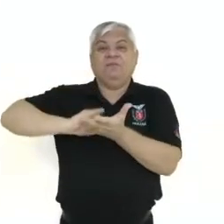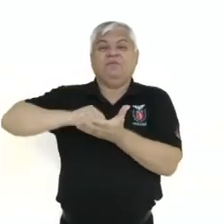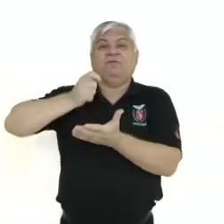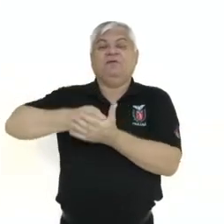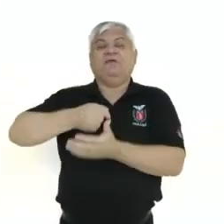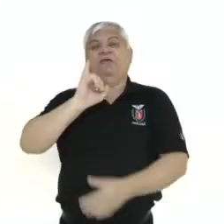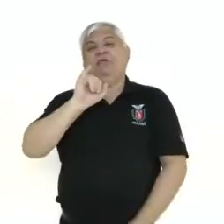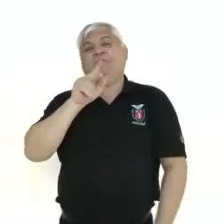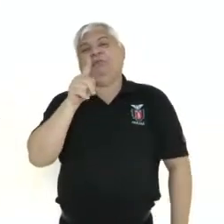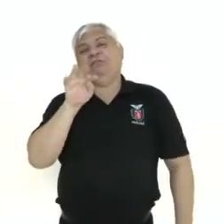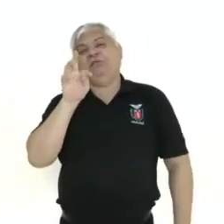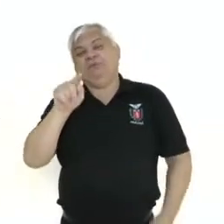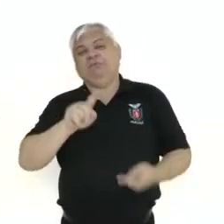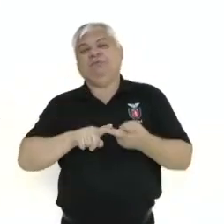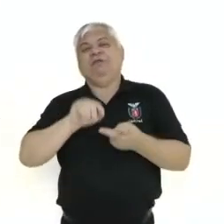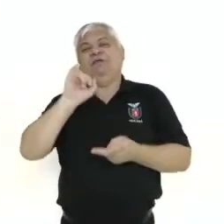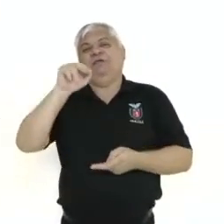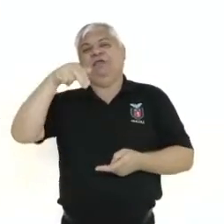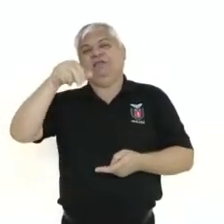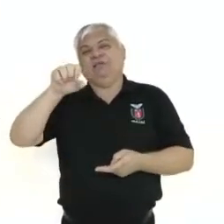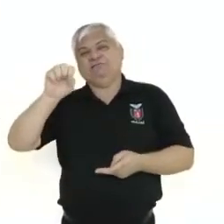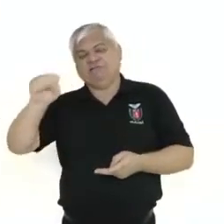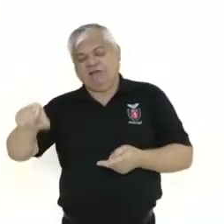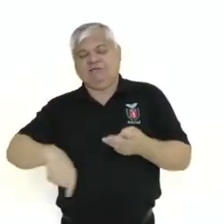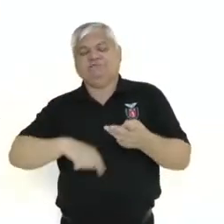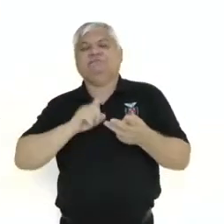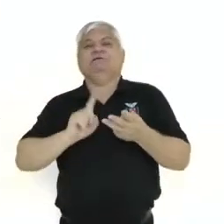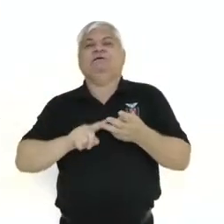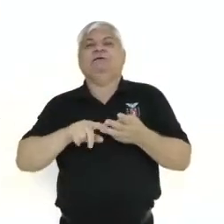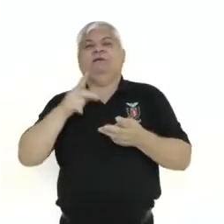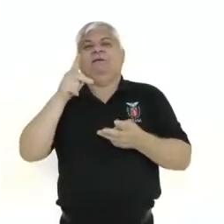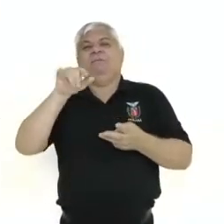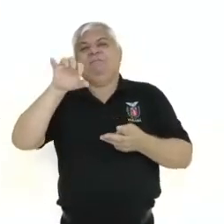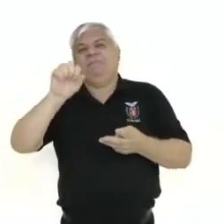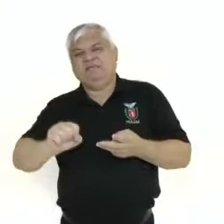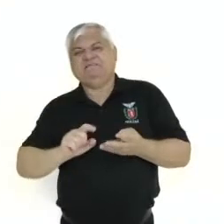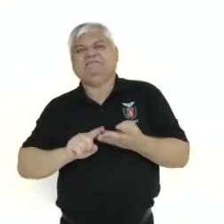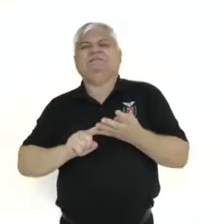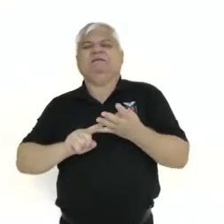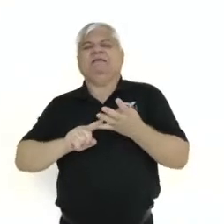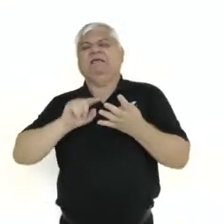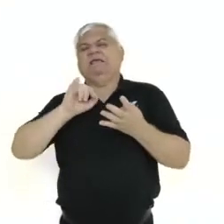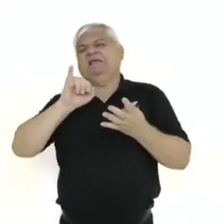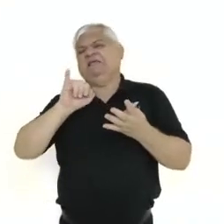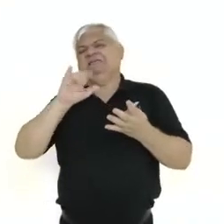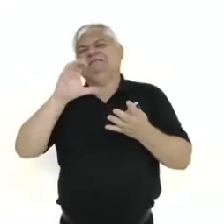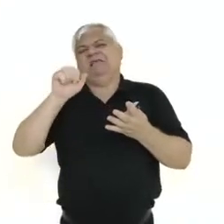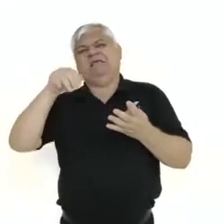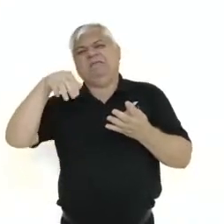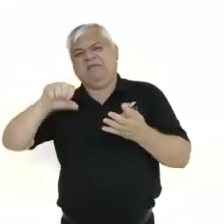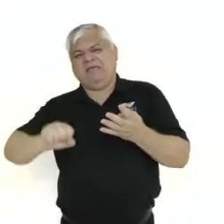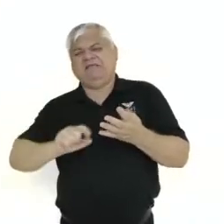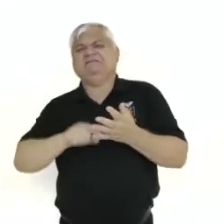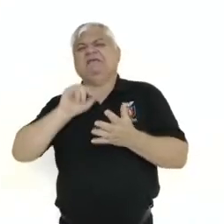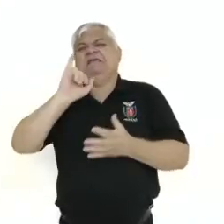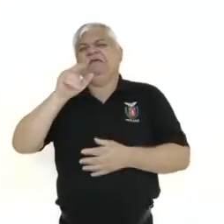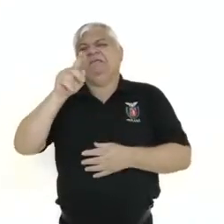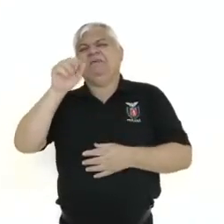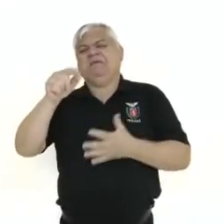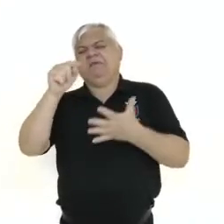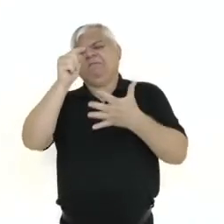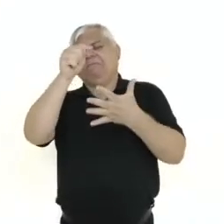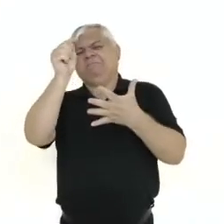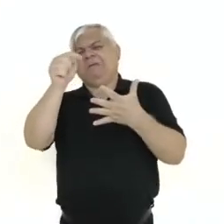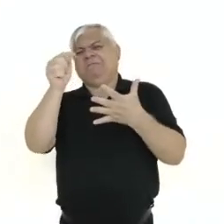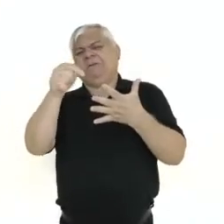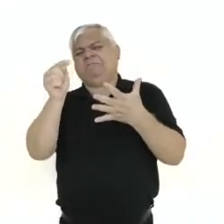IPTU, INSS, PIS, COFINS, ICMS, IPI,